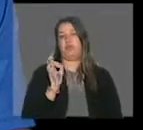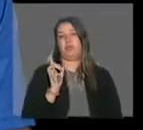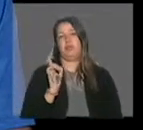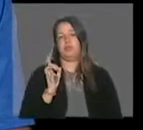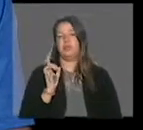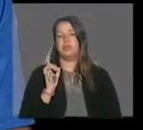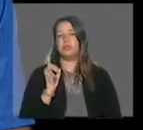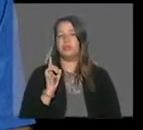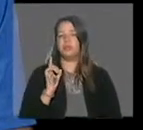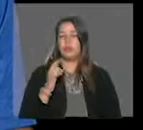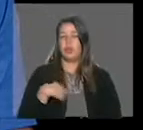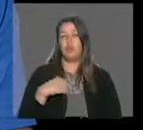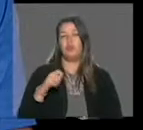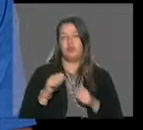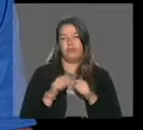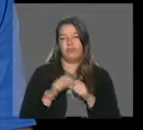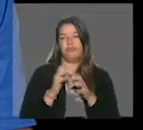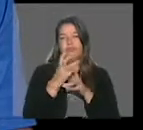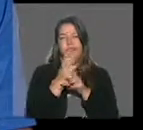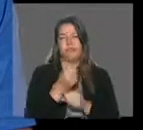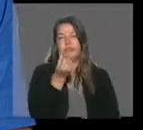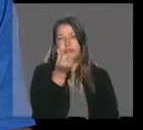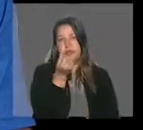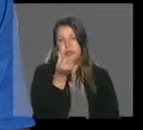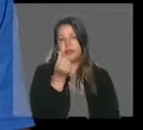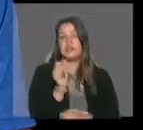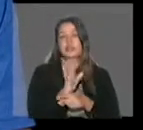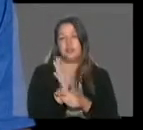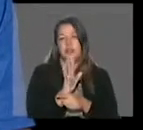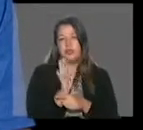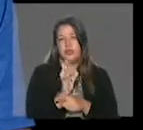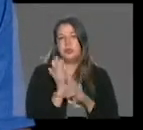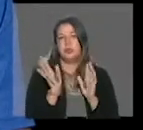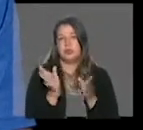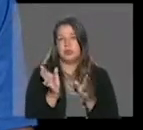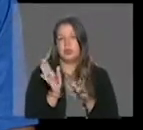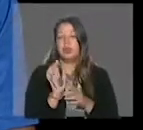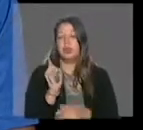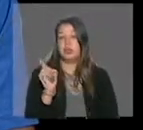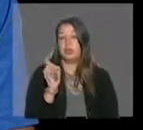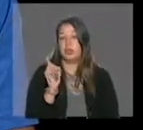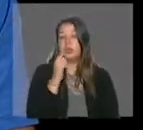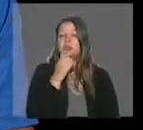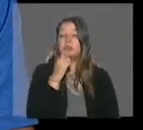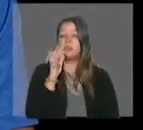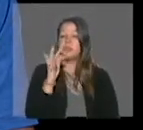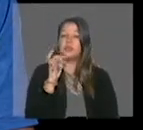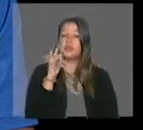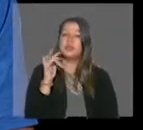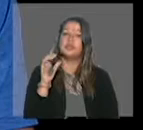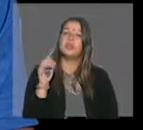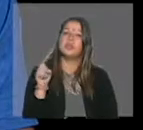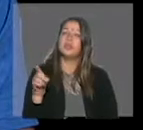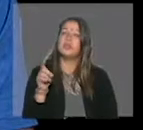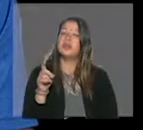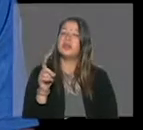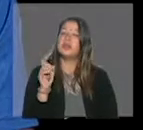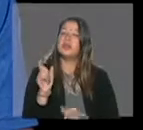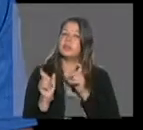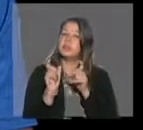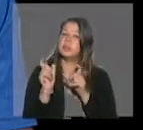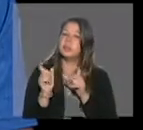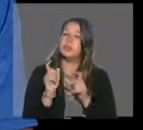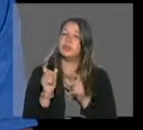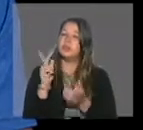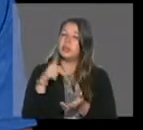100% autoral meu. É o 15º filme dos 16 que eu fiz. E o Tião é um roteiro, um argumento